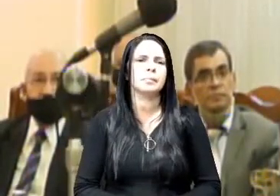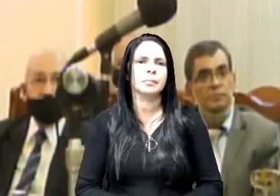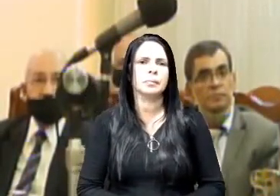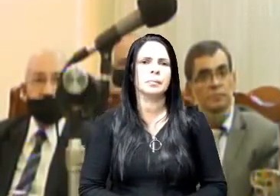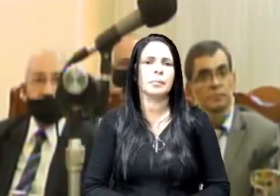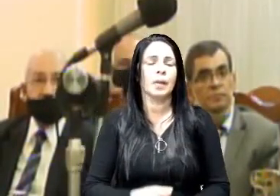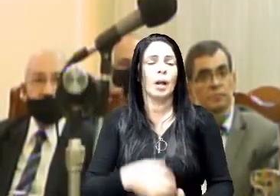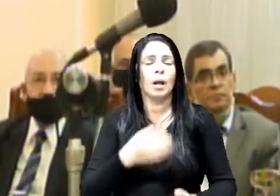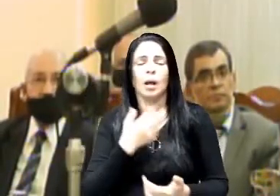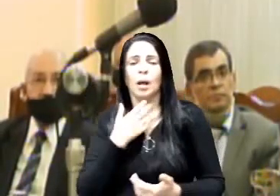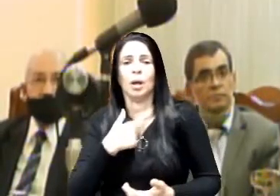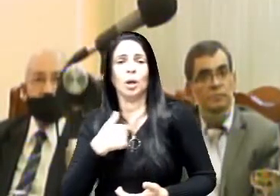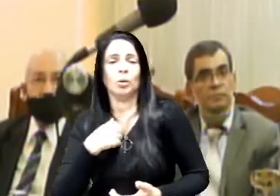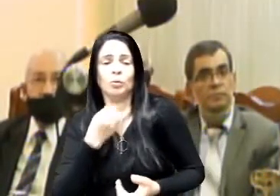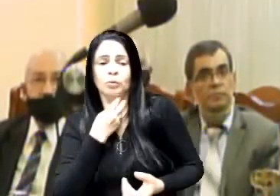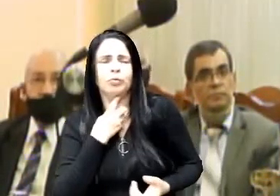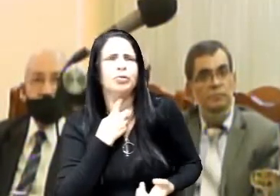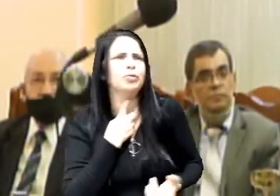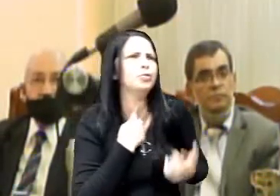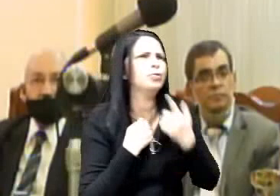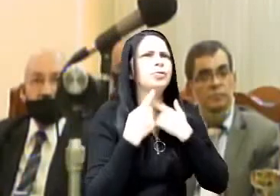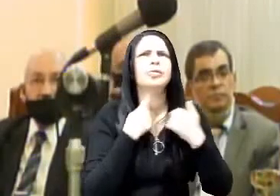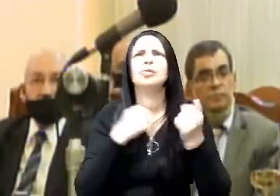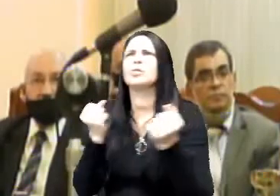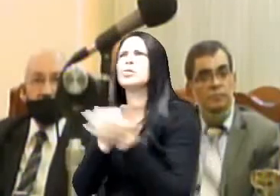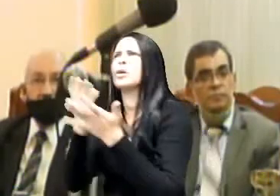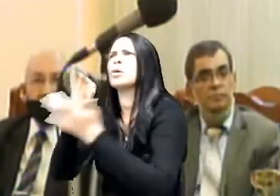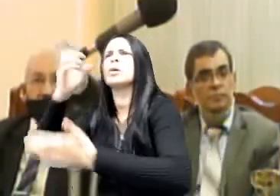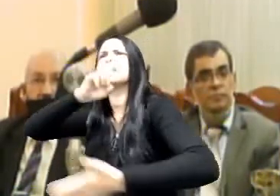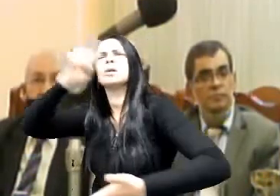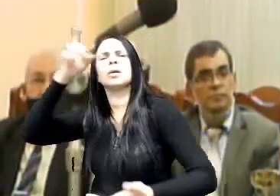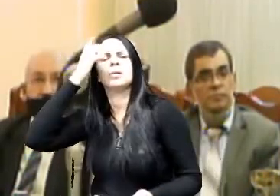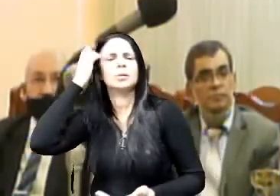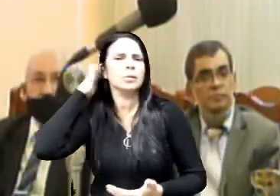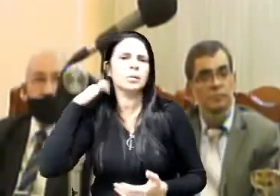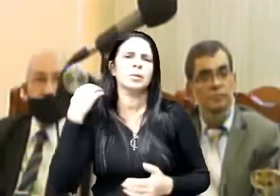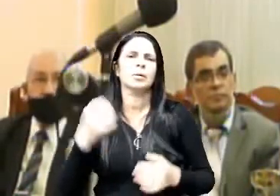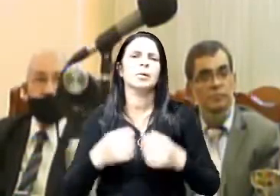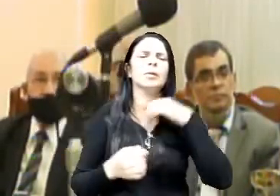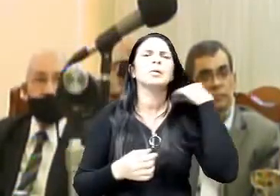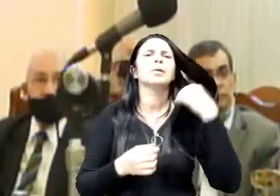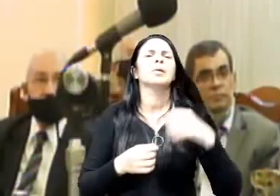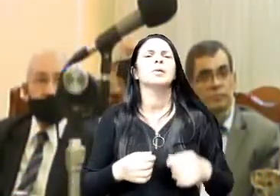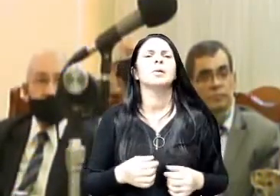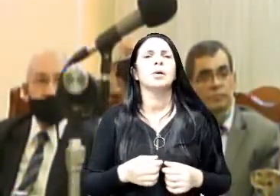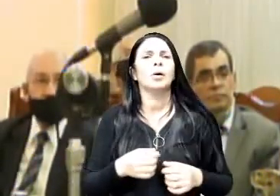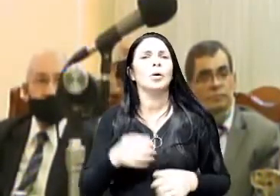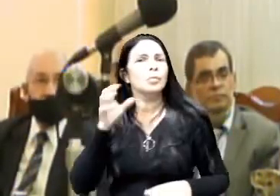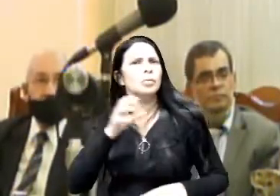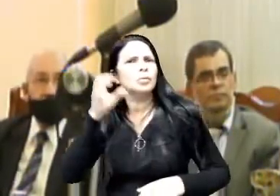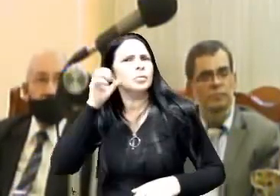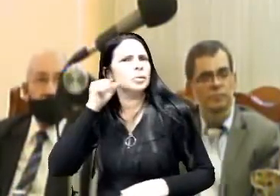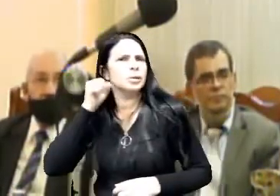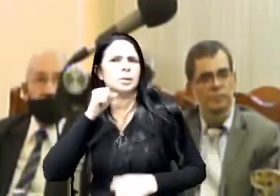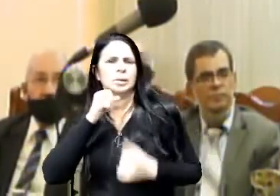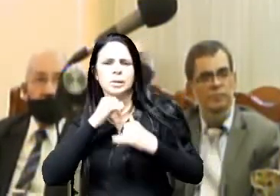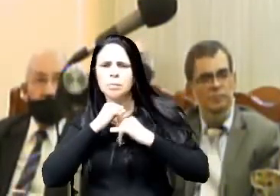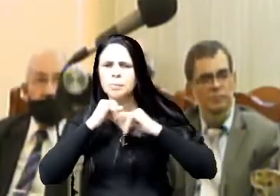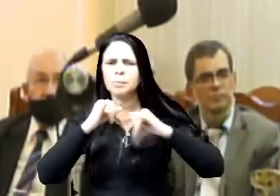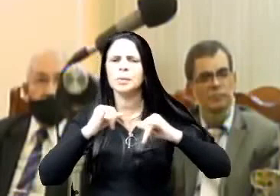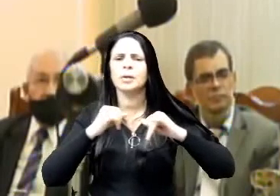Oh, eu estou com vontade de dar glória a Deus, irmão. Ouvi uma notícia dessa aqui, eu já tô esquentando o couro aqui.